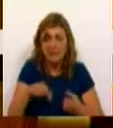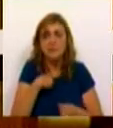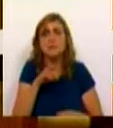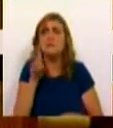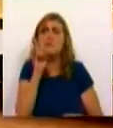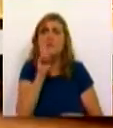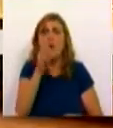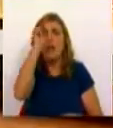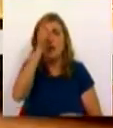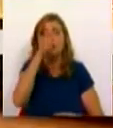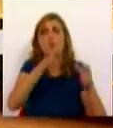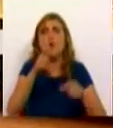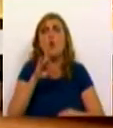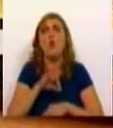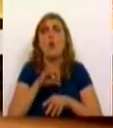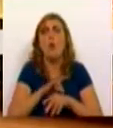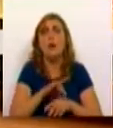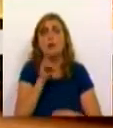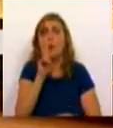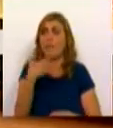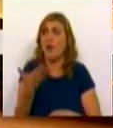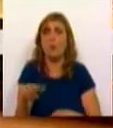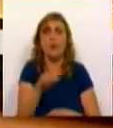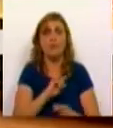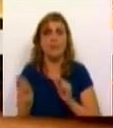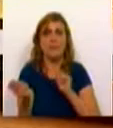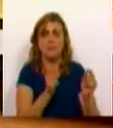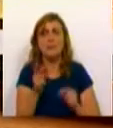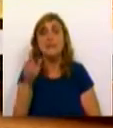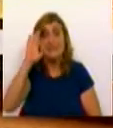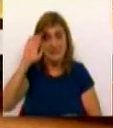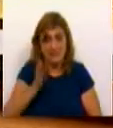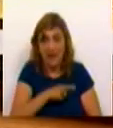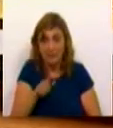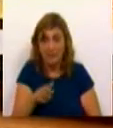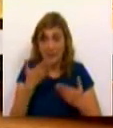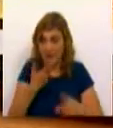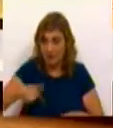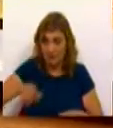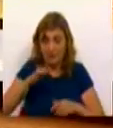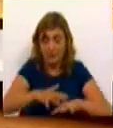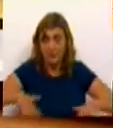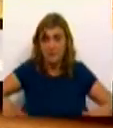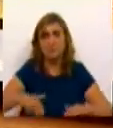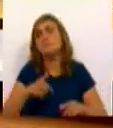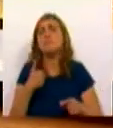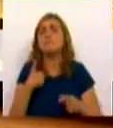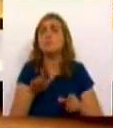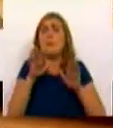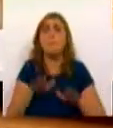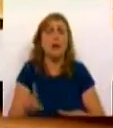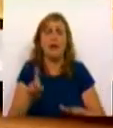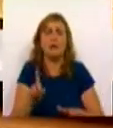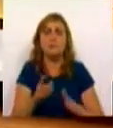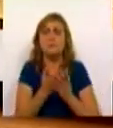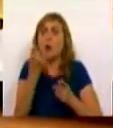vemos respeitos pelos doentes que estão a assistir a este debate, que sabem que deste lado nós não ficamos parados